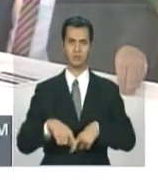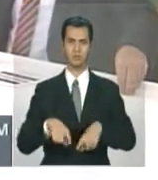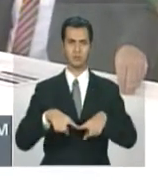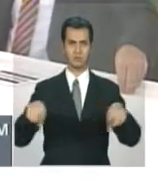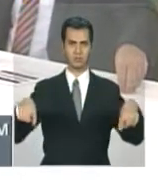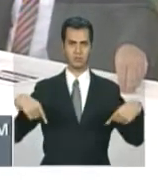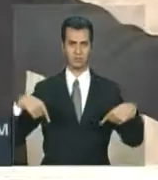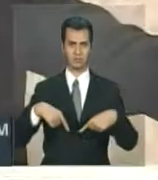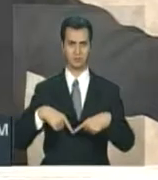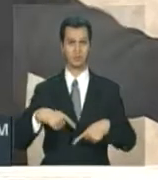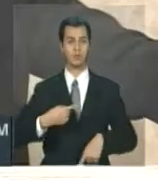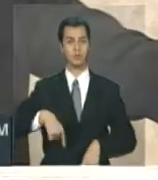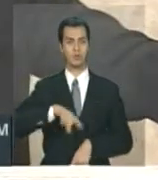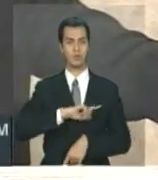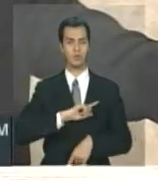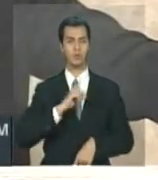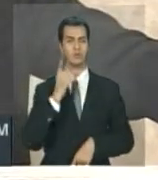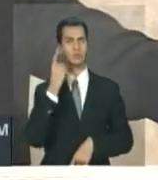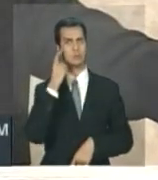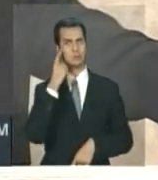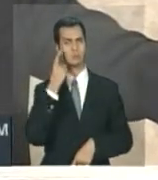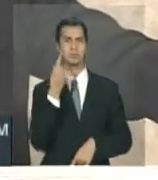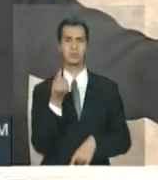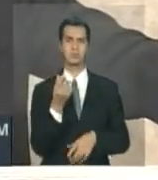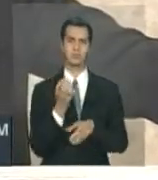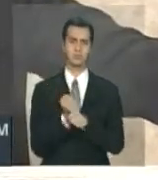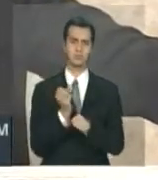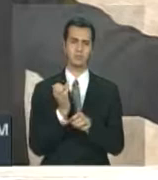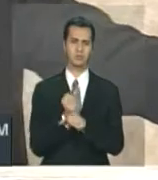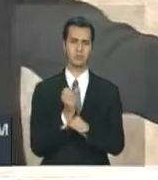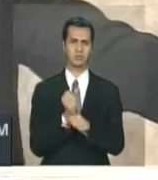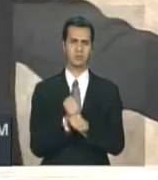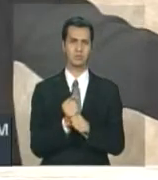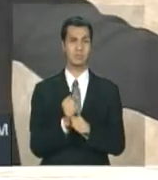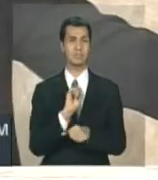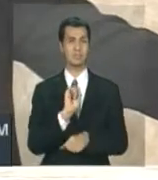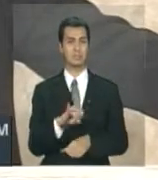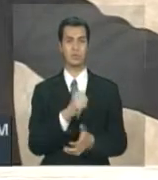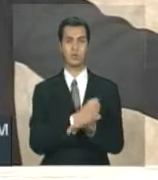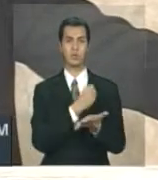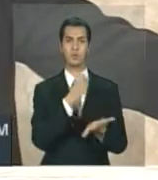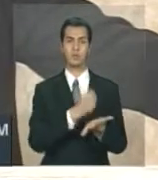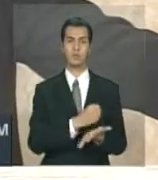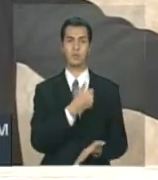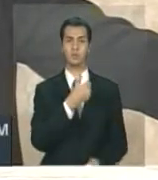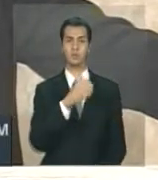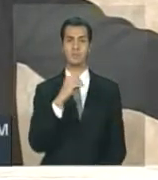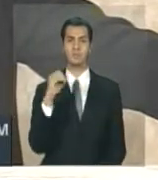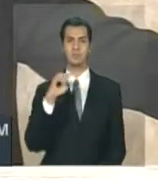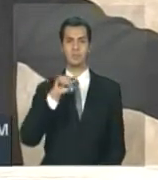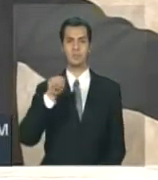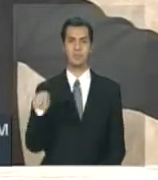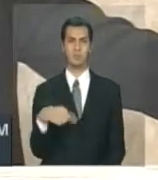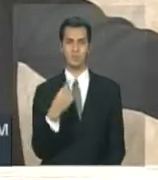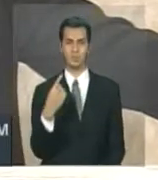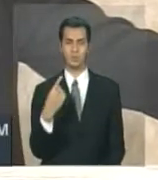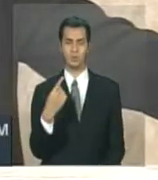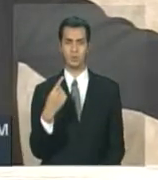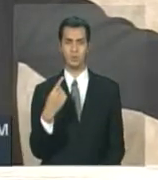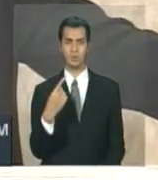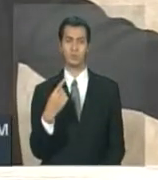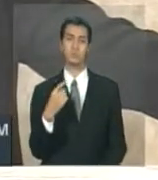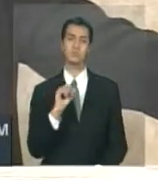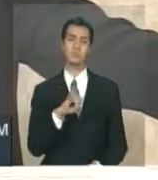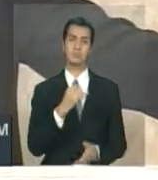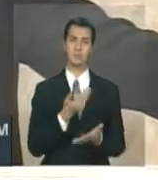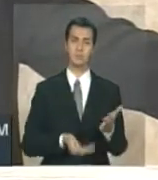Pelos nossos cálculos, se chegarmos a 100 mil contratos segurados com perda,